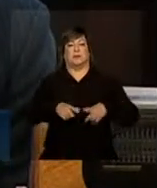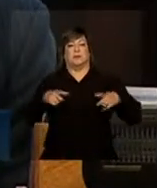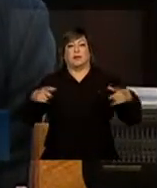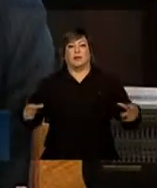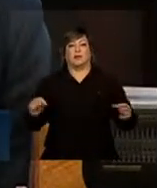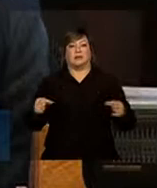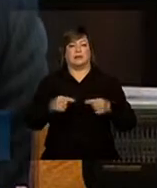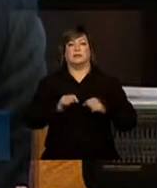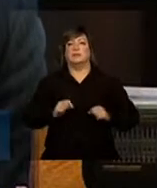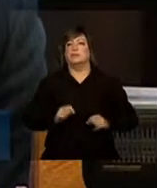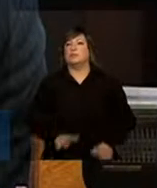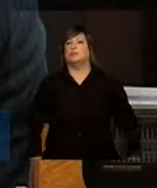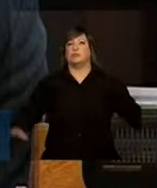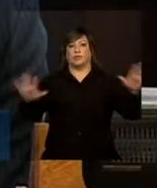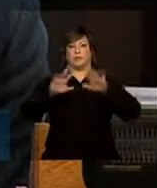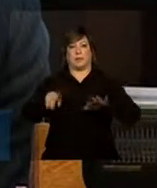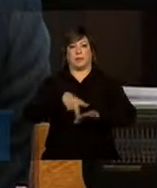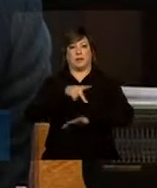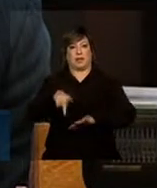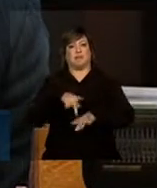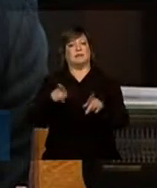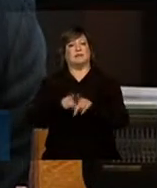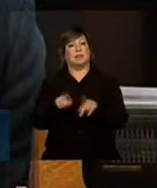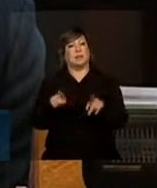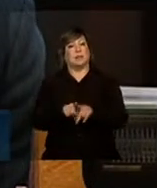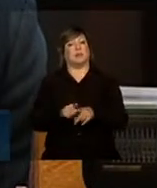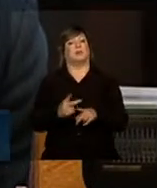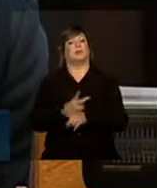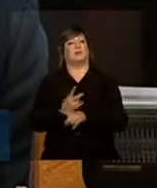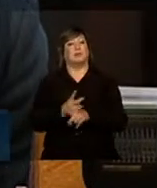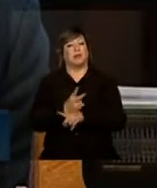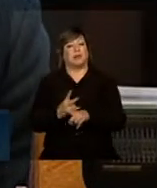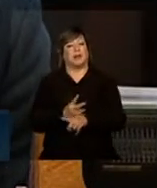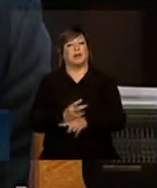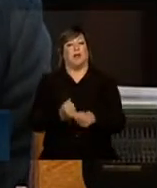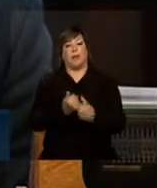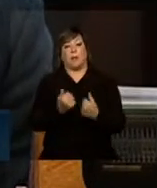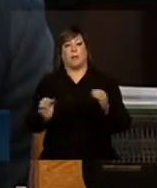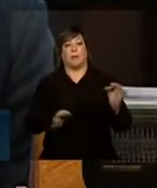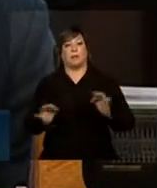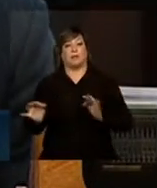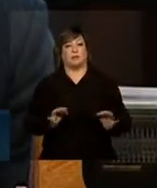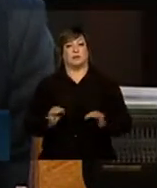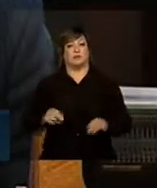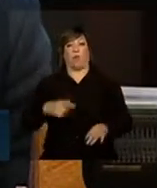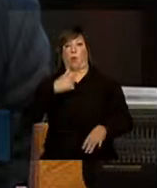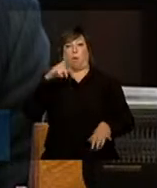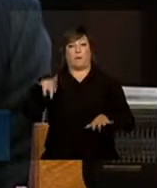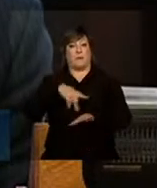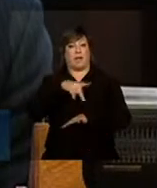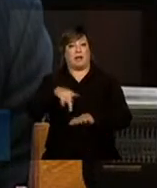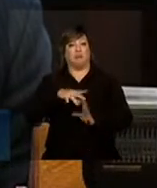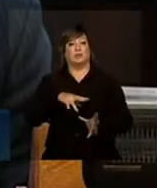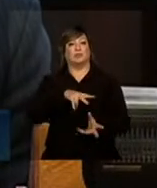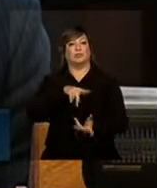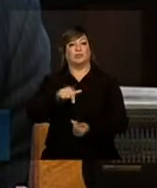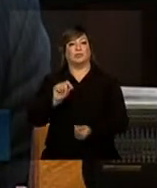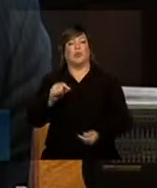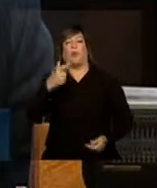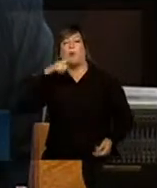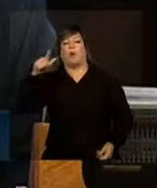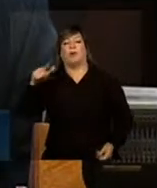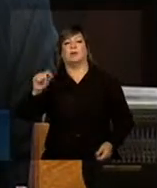do país e buscar na cooperação com outros países do mundo que outras experiências positivas